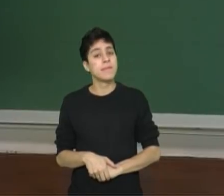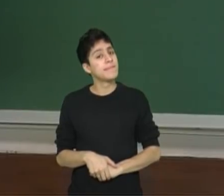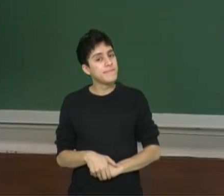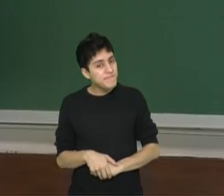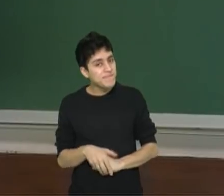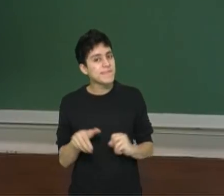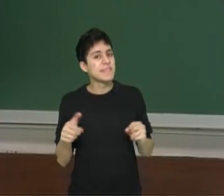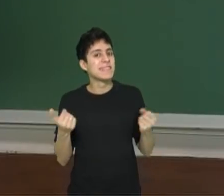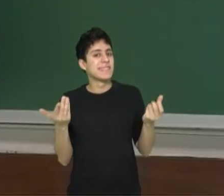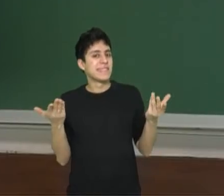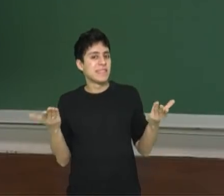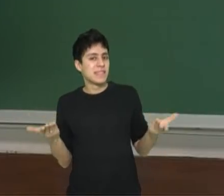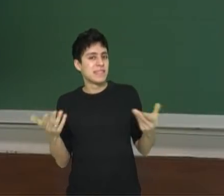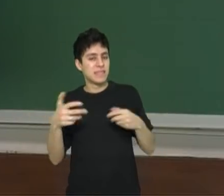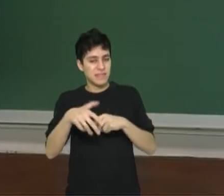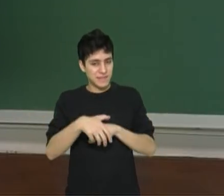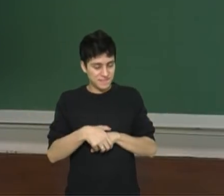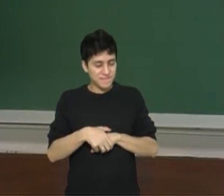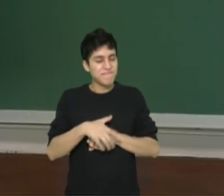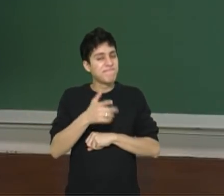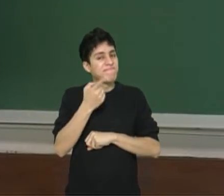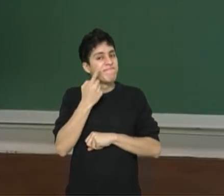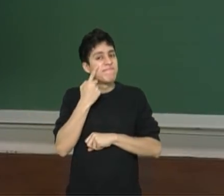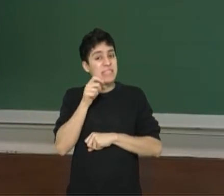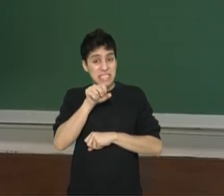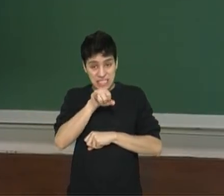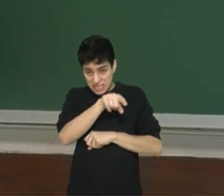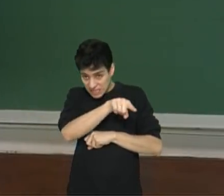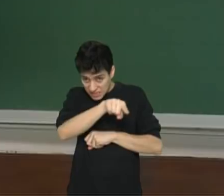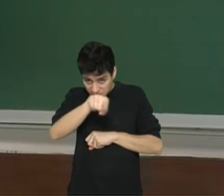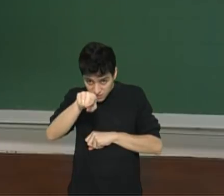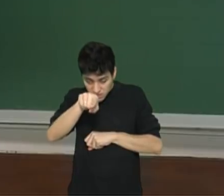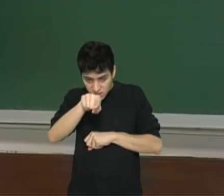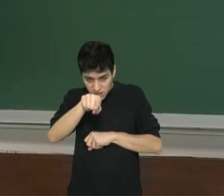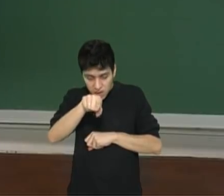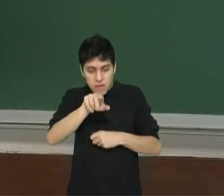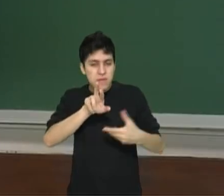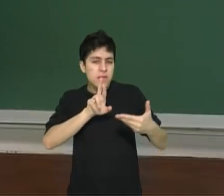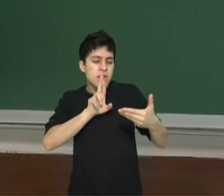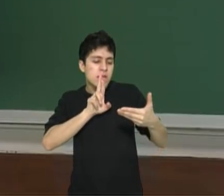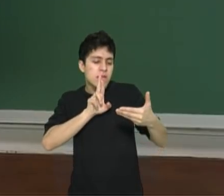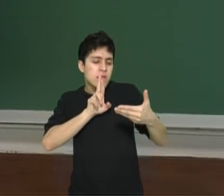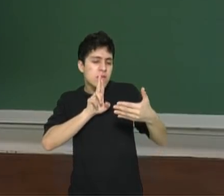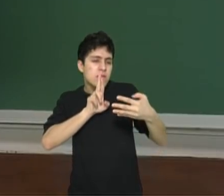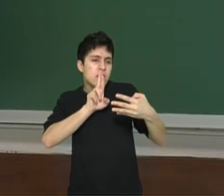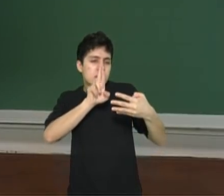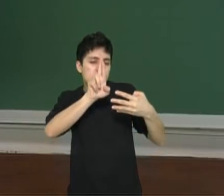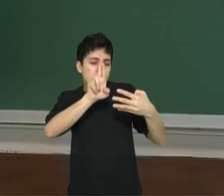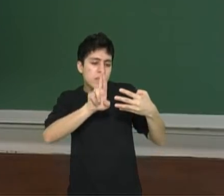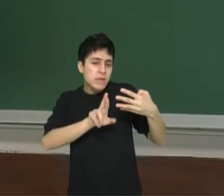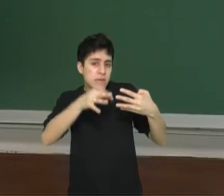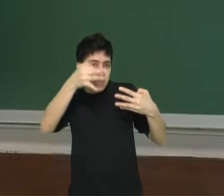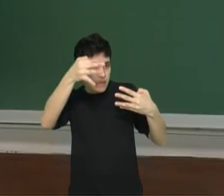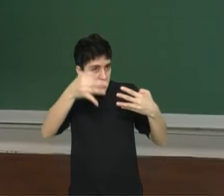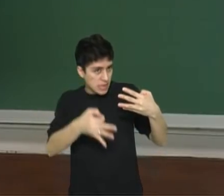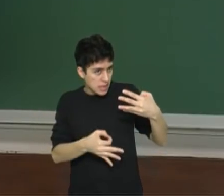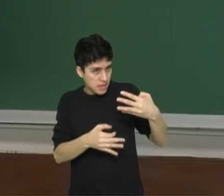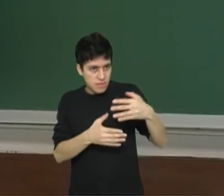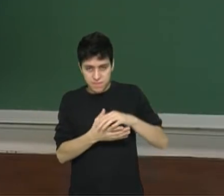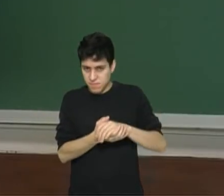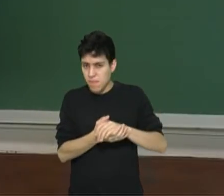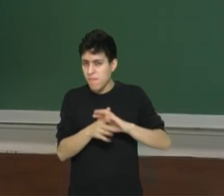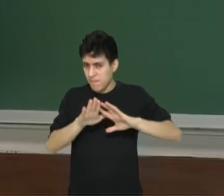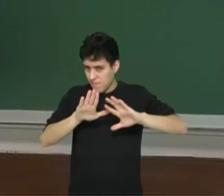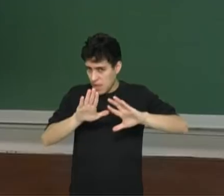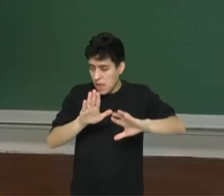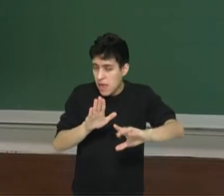E então, vamos ver se você conseguiu chegar ao resultado correto? Então, primeiro, de novo eu tô falando isso, né?